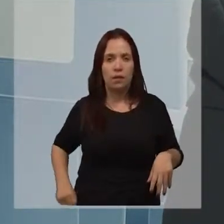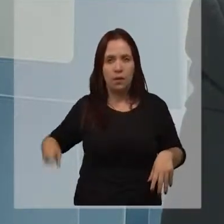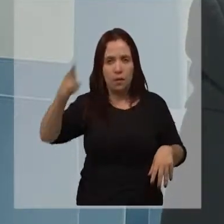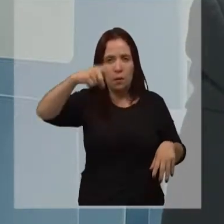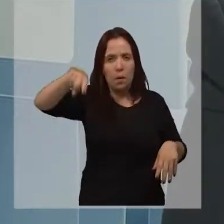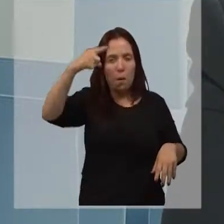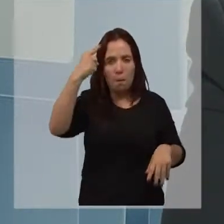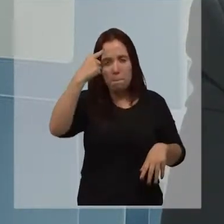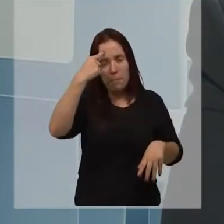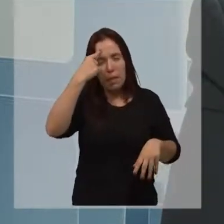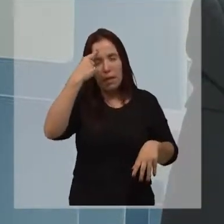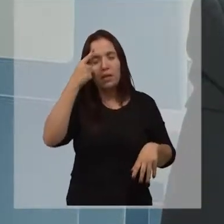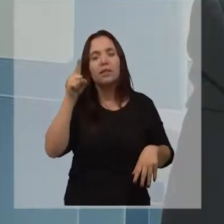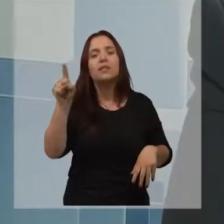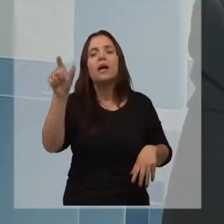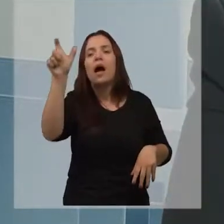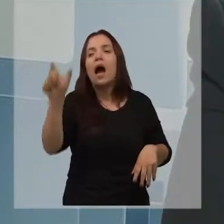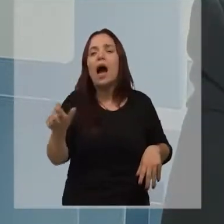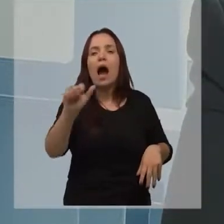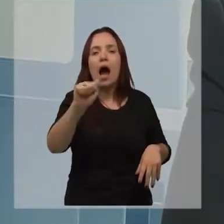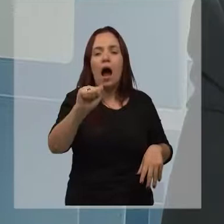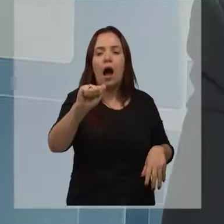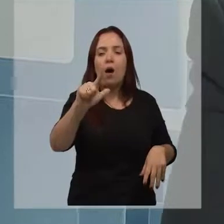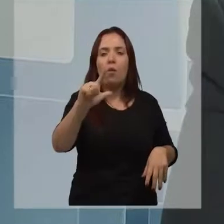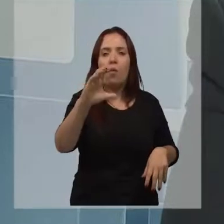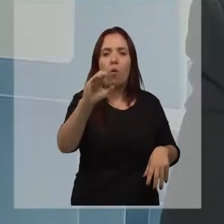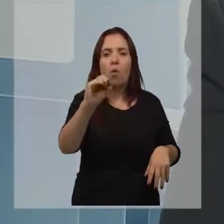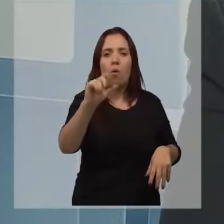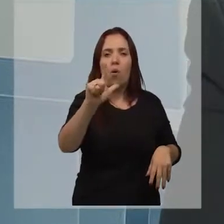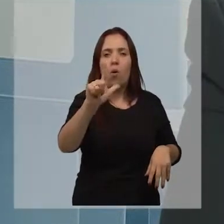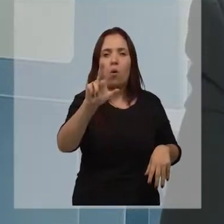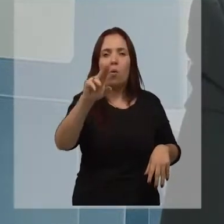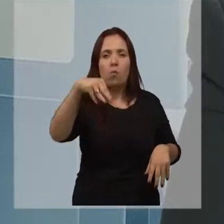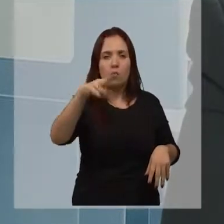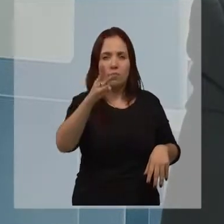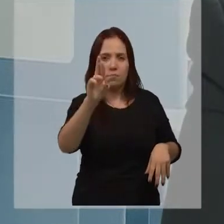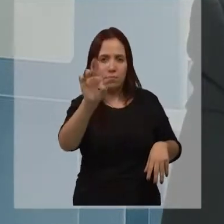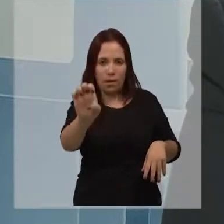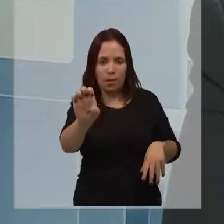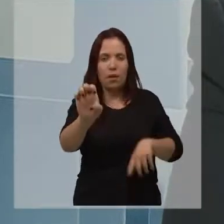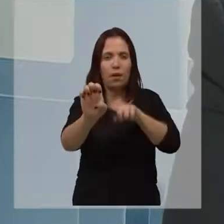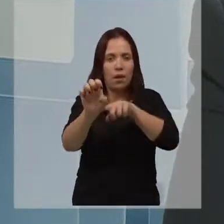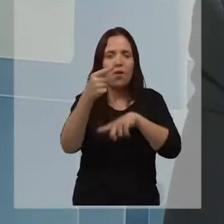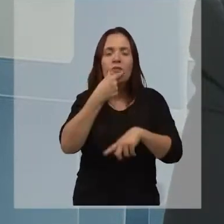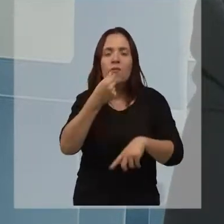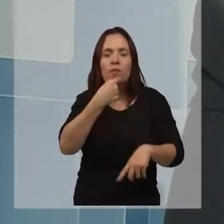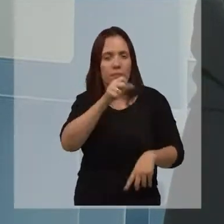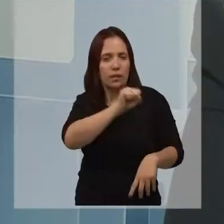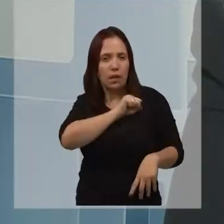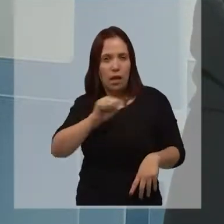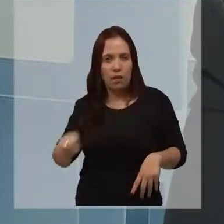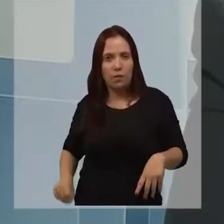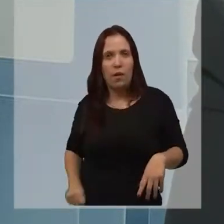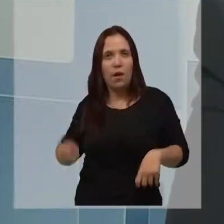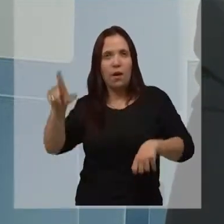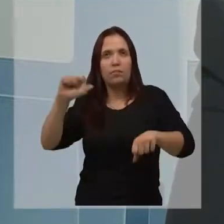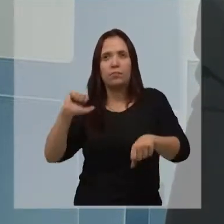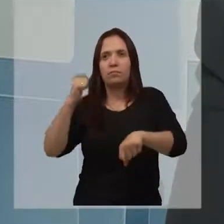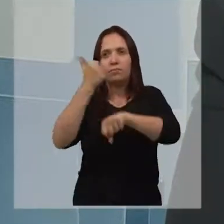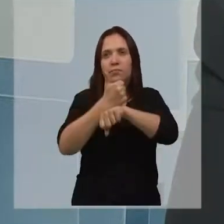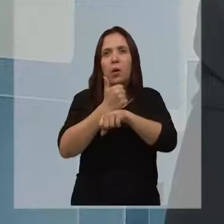rapaz, Alcolumbre, Davi Alcolumbre, ele chegou lá por conta que ele é descendente de judeu,